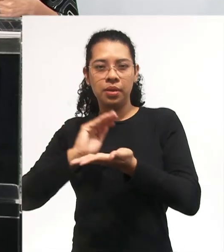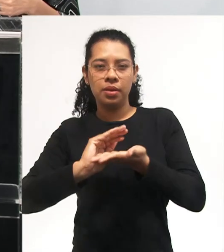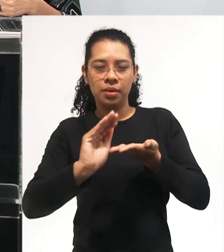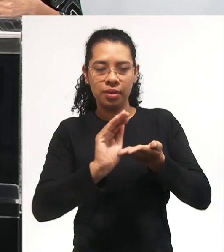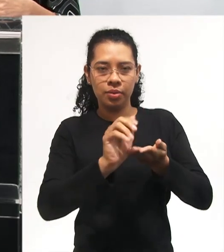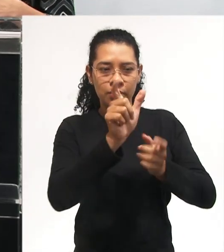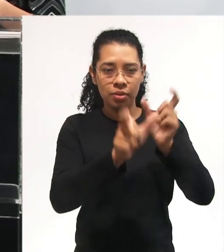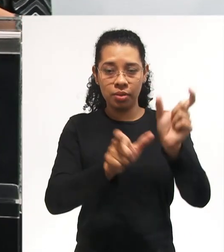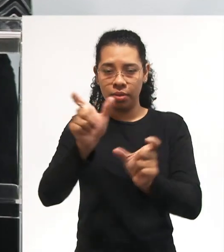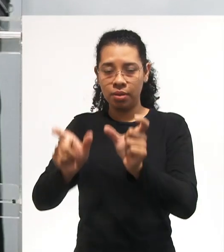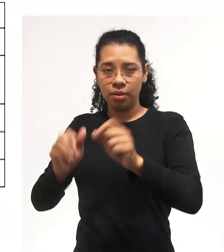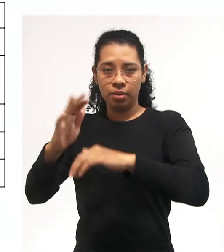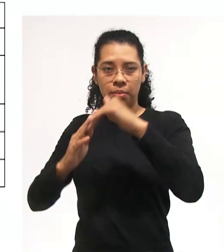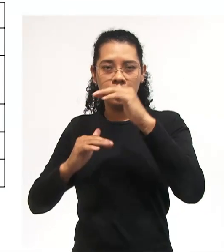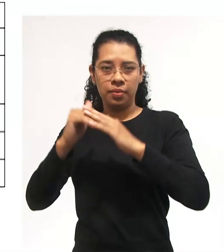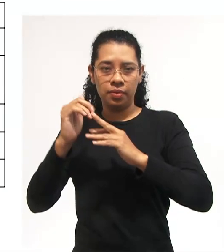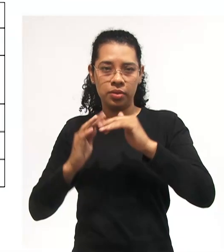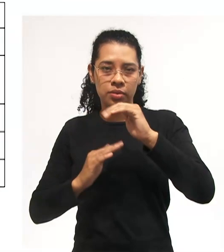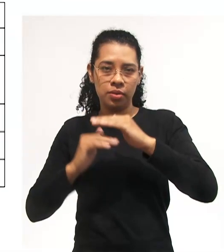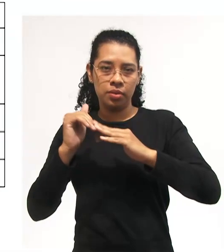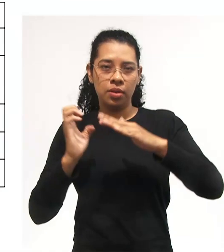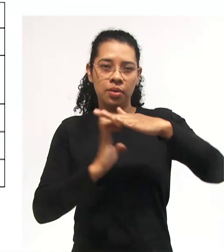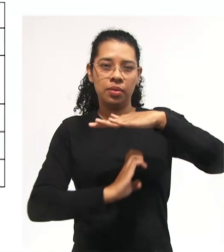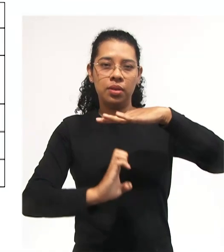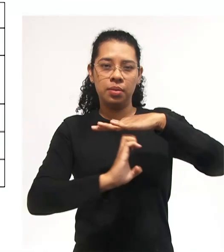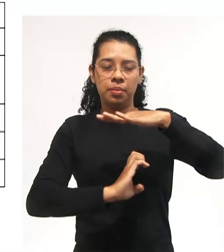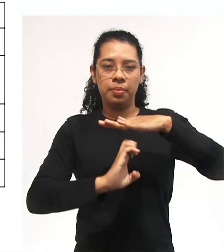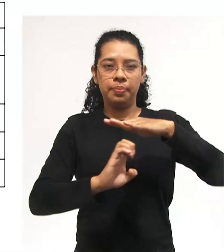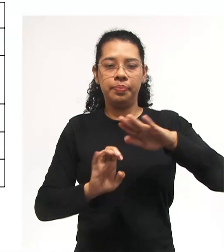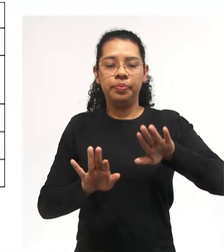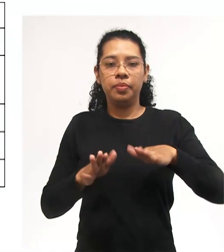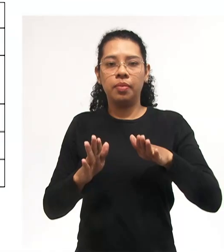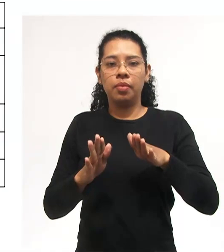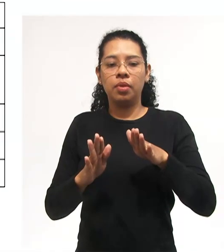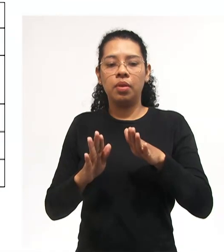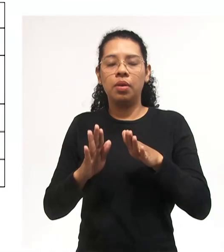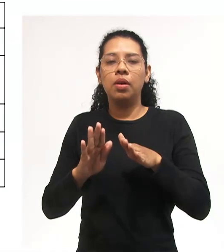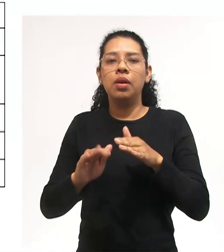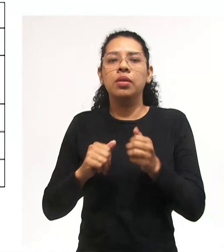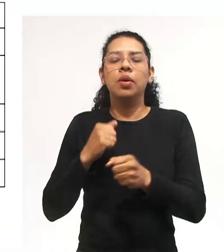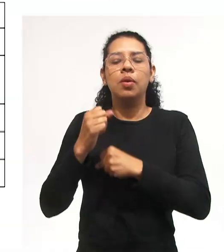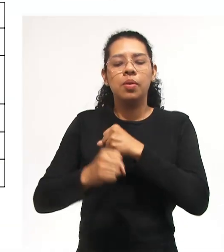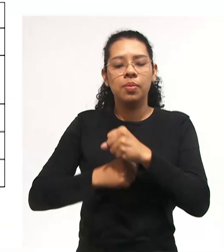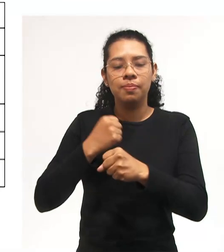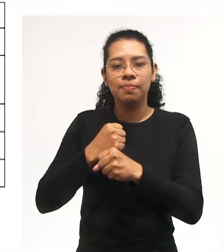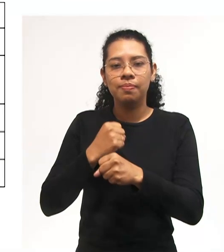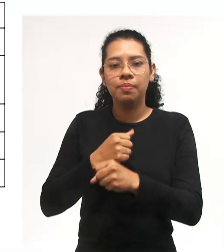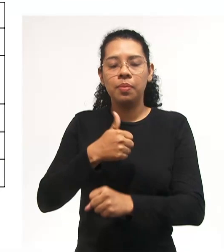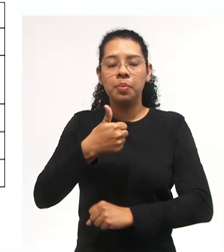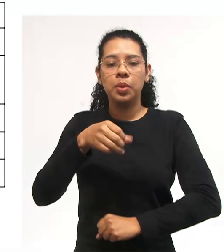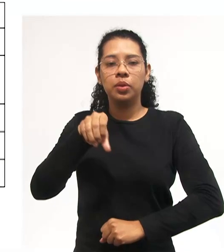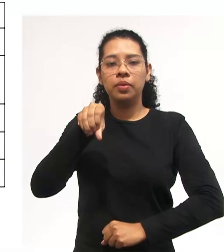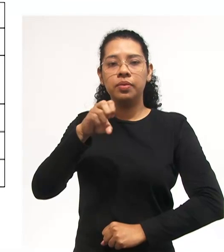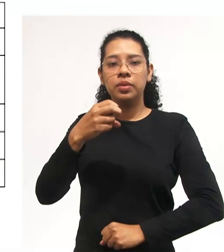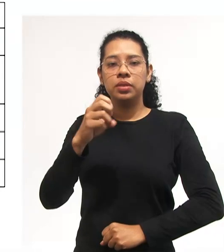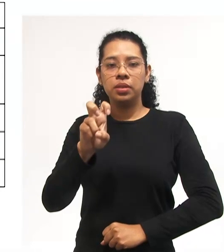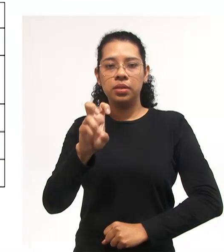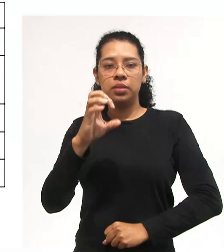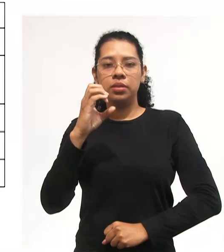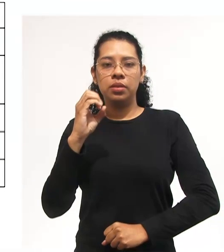Já mais adiante, em 1950, nós vemos que o departamento de